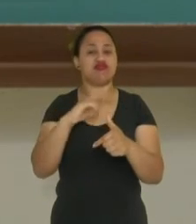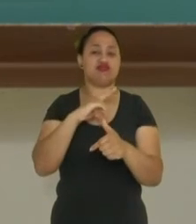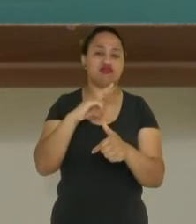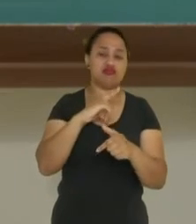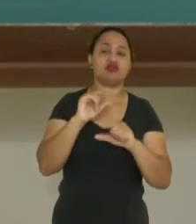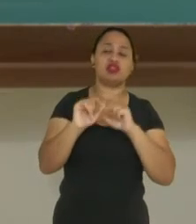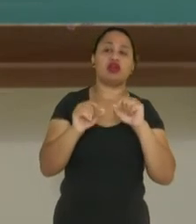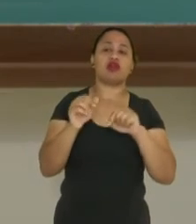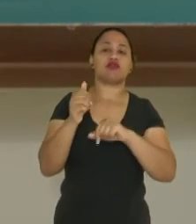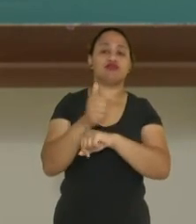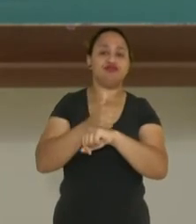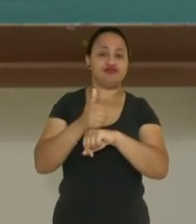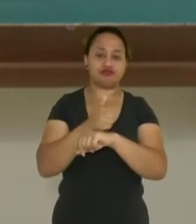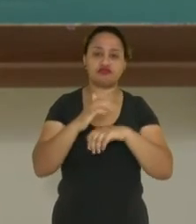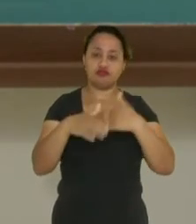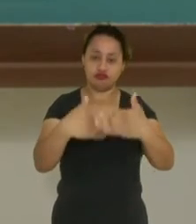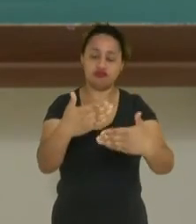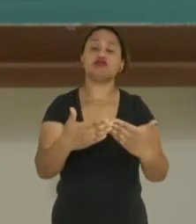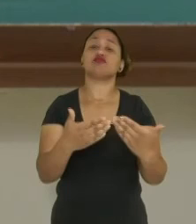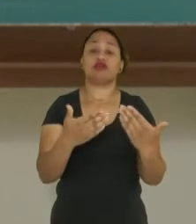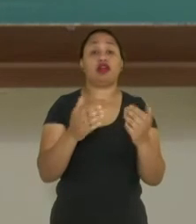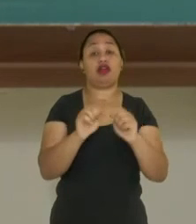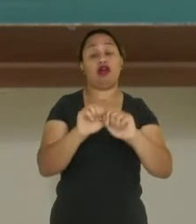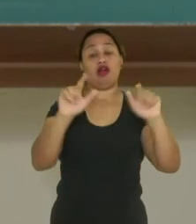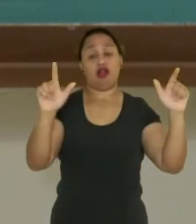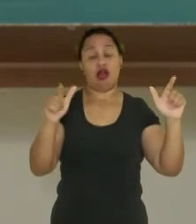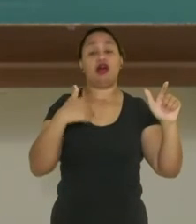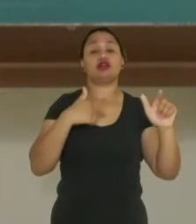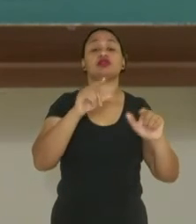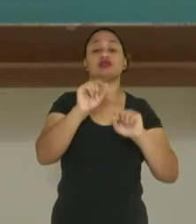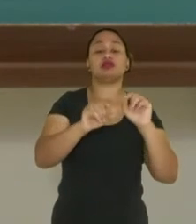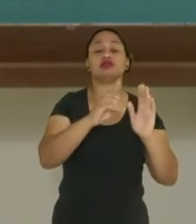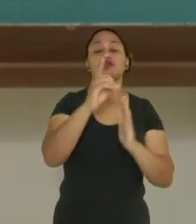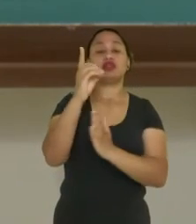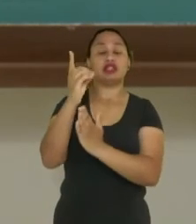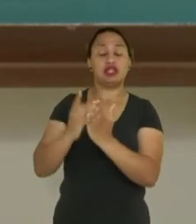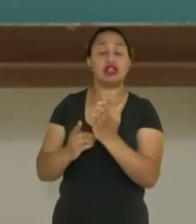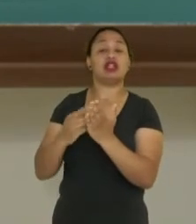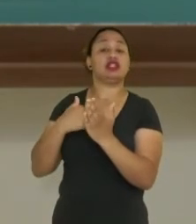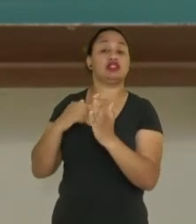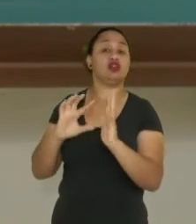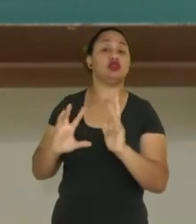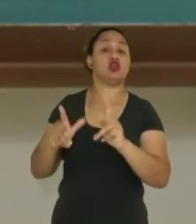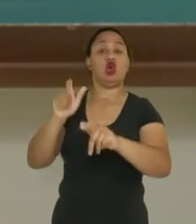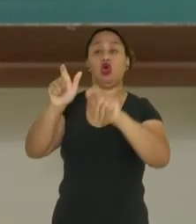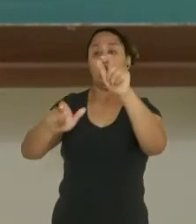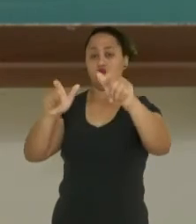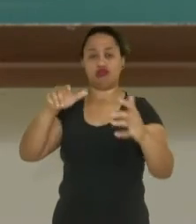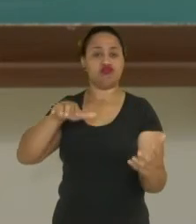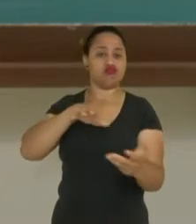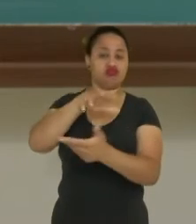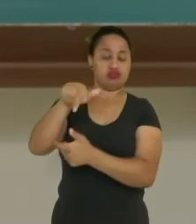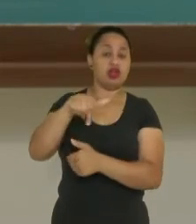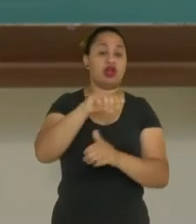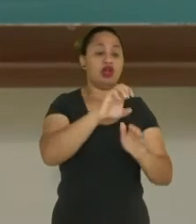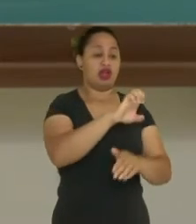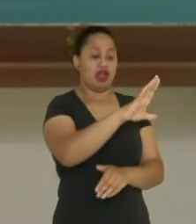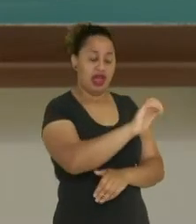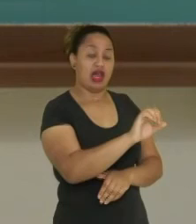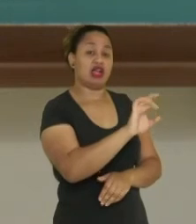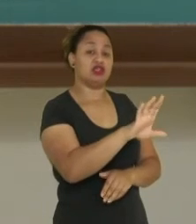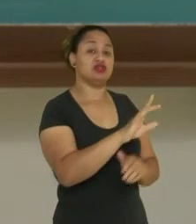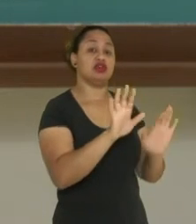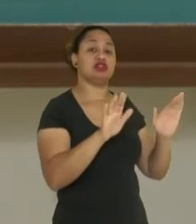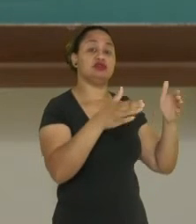da profissionalização. Claro que a declaração fala dos seres humanos no geral. O ECA apenas da criança